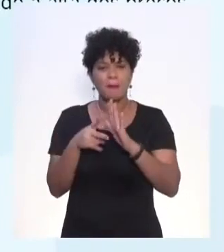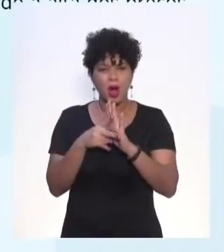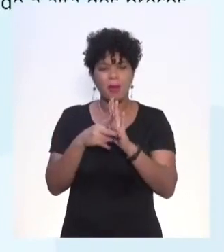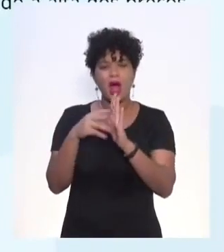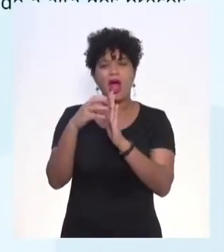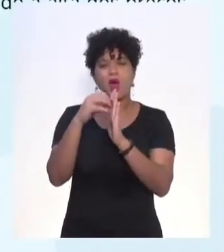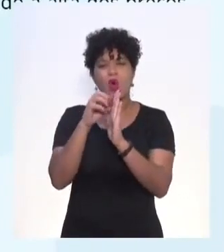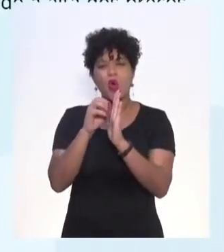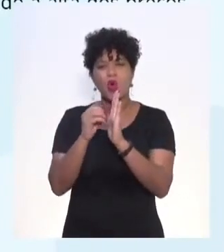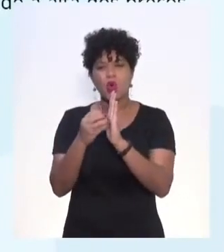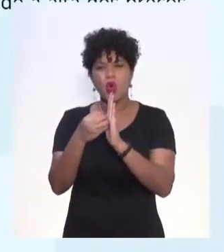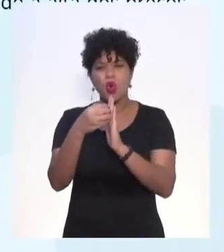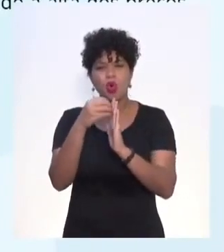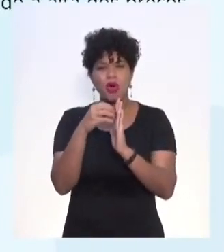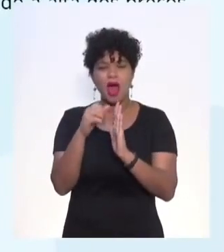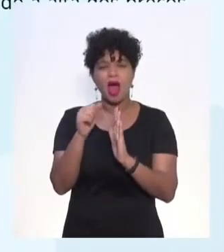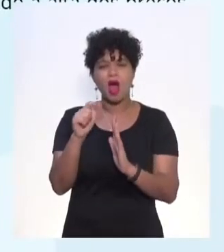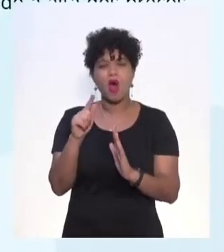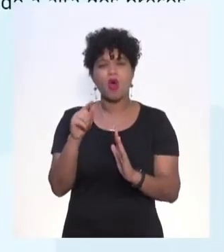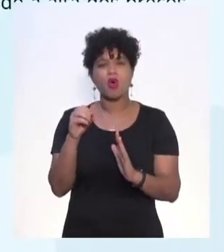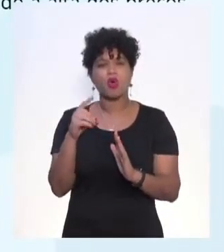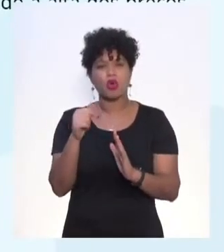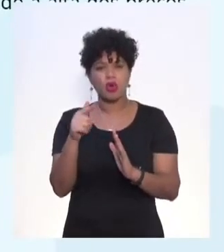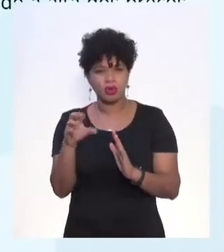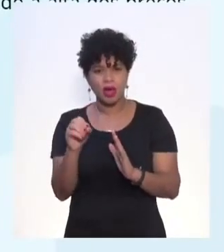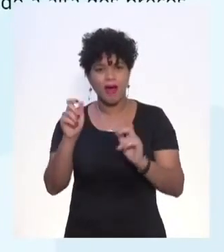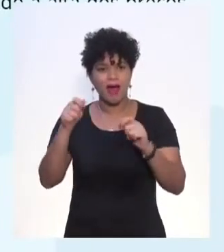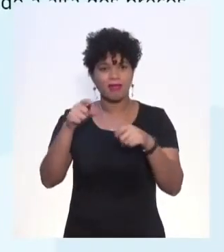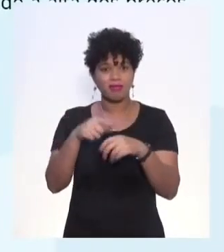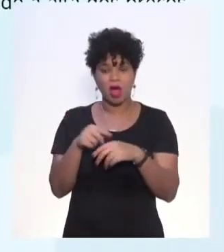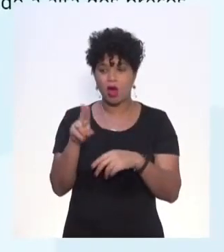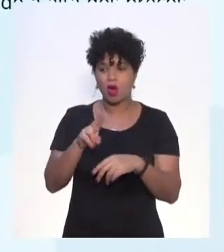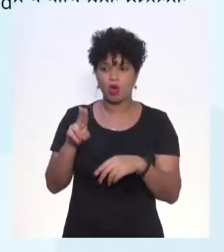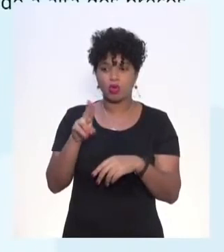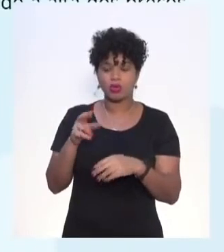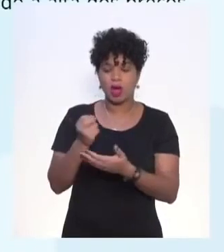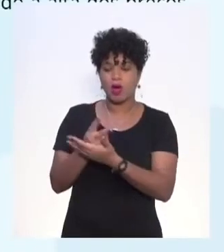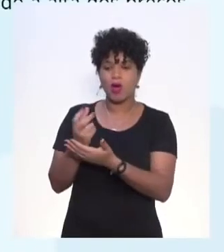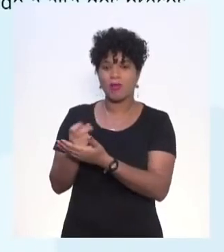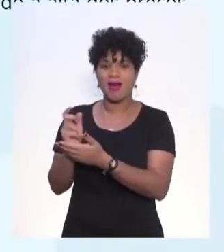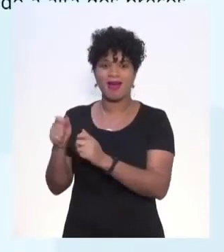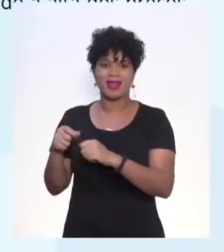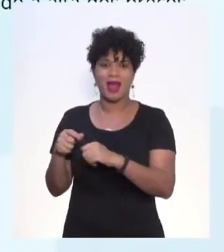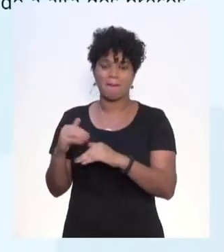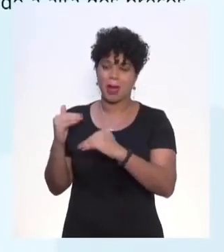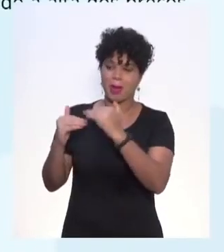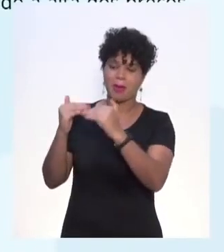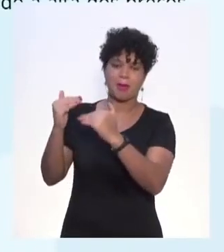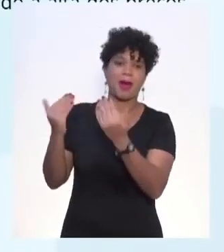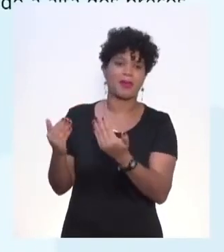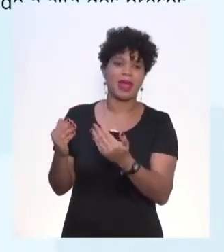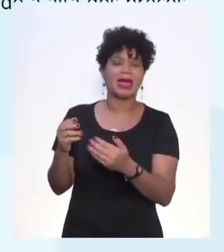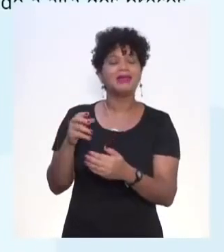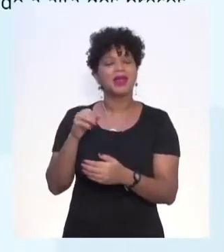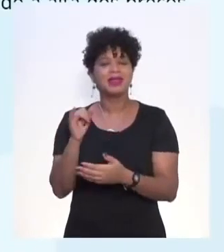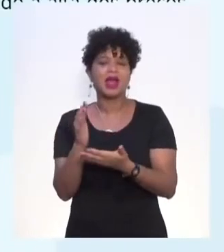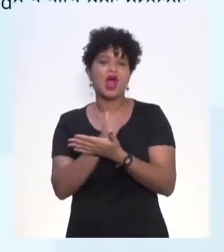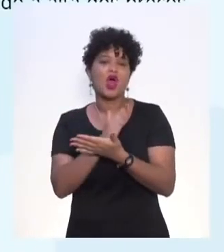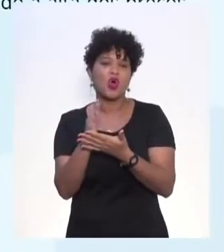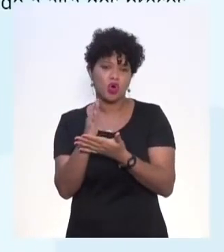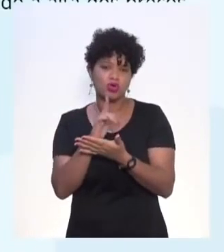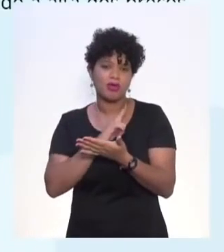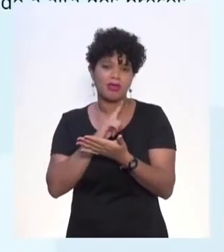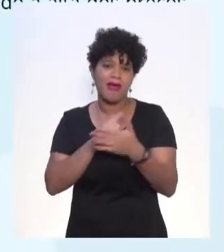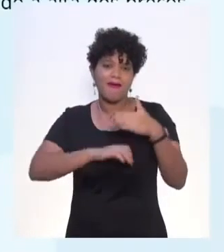em fornecedor de matérias-primas e em consumidor de manufaturados. A soma desses fatores levou à falência de